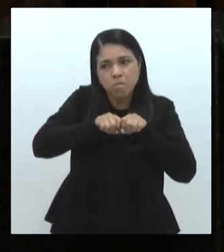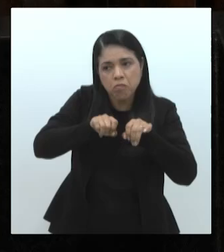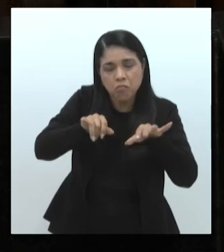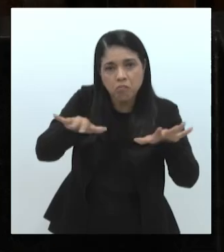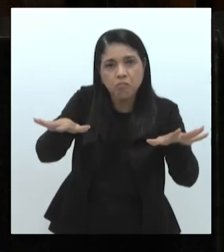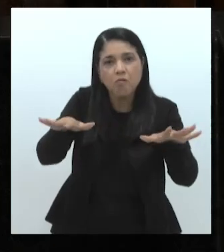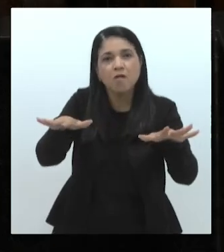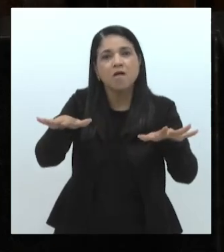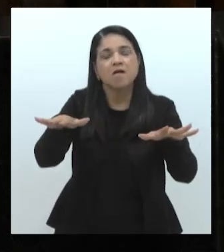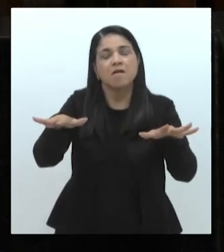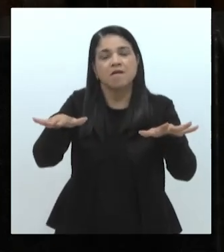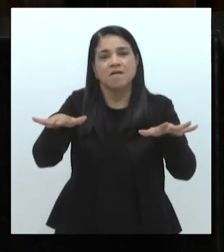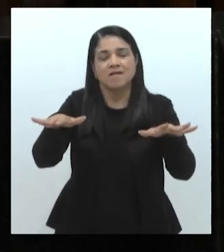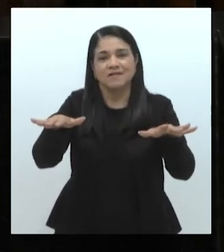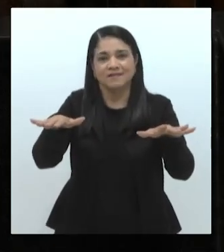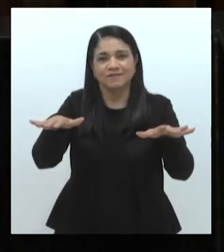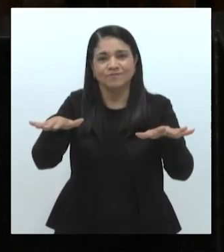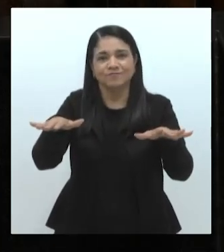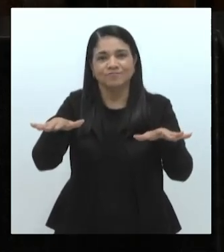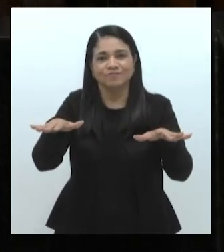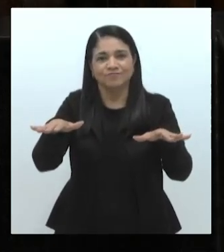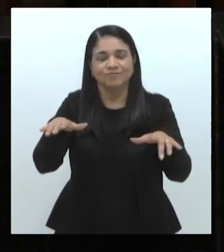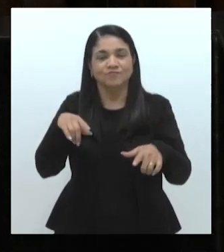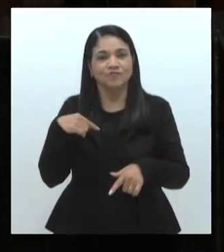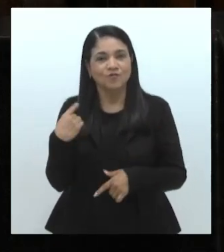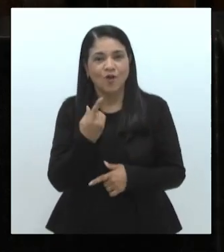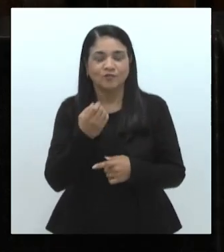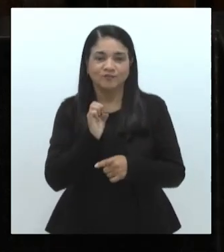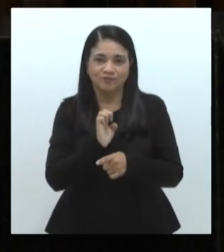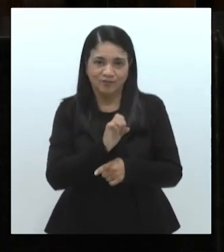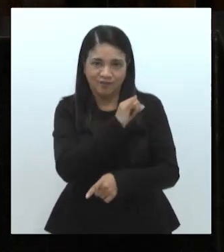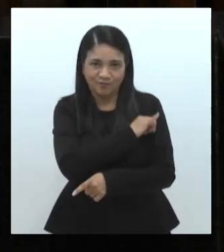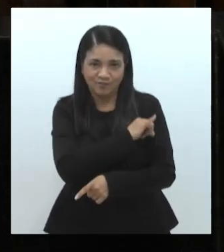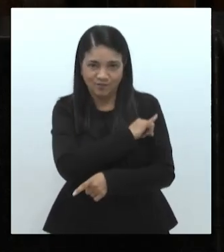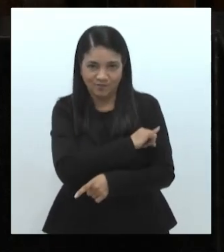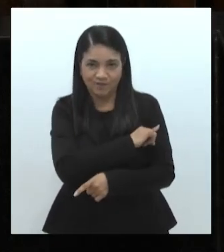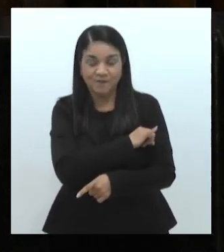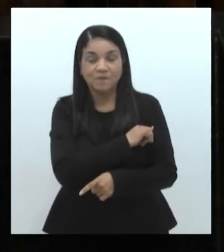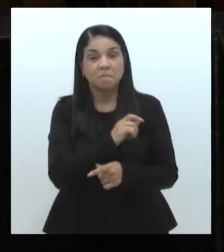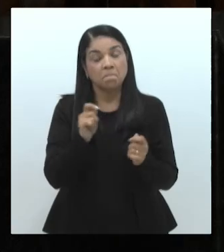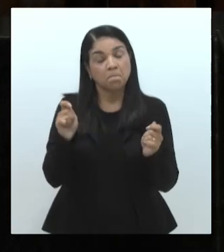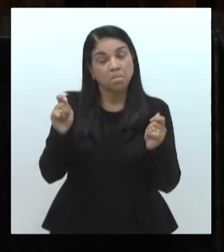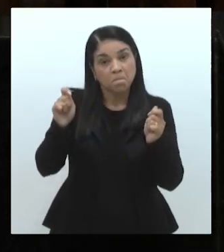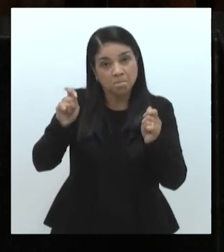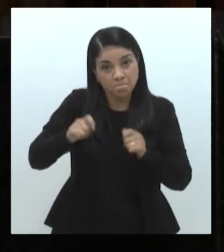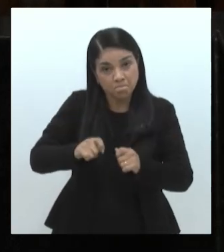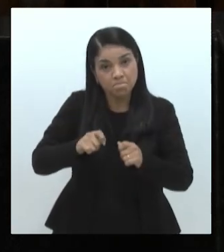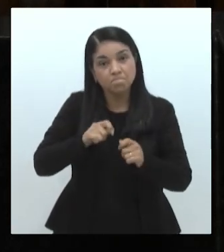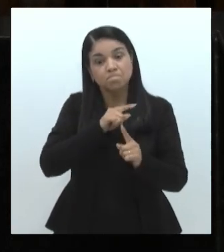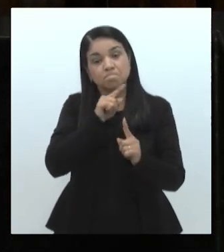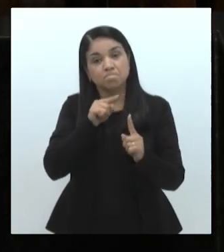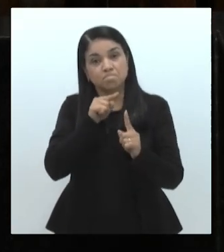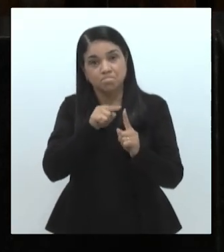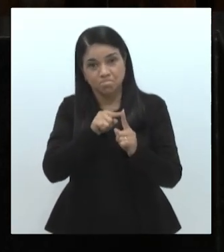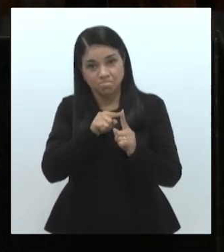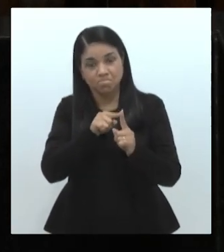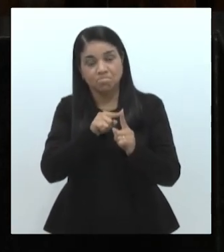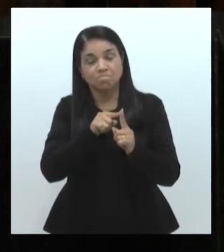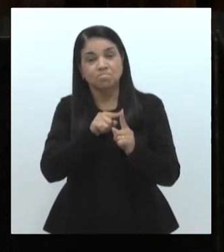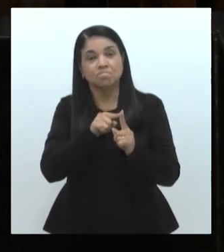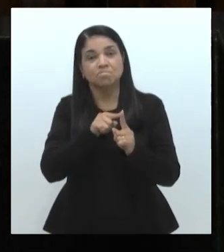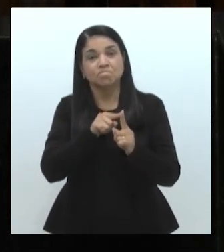ser fomentada no conjunto do nosso estado e que poderia ser objeto de um